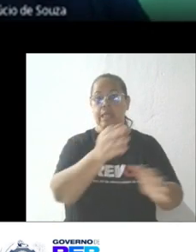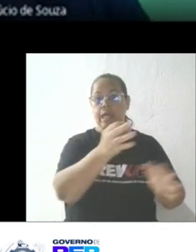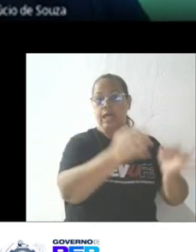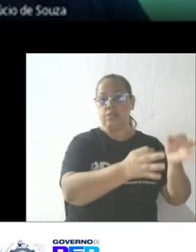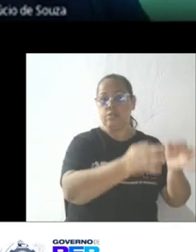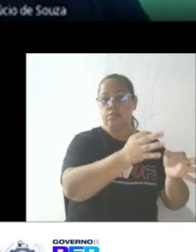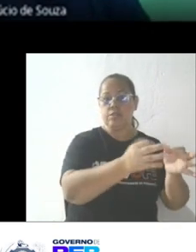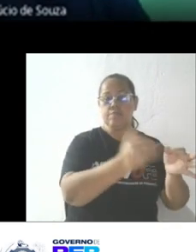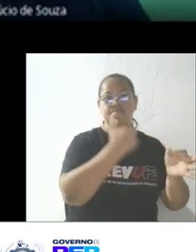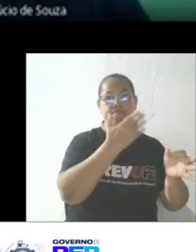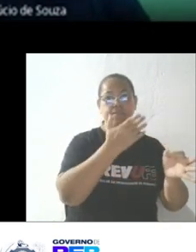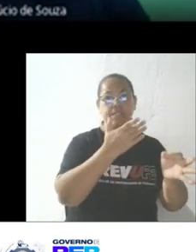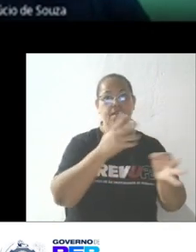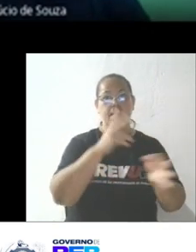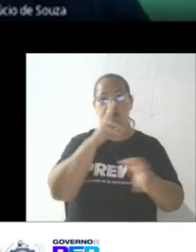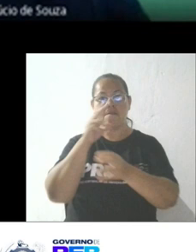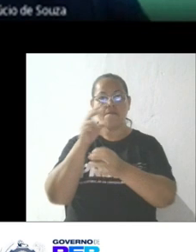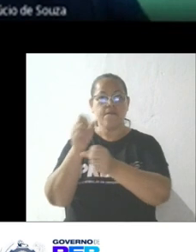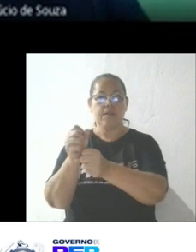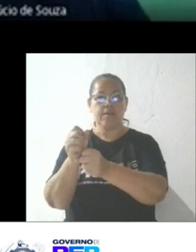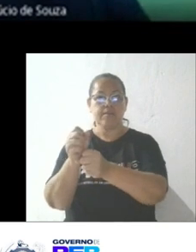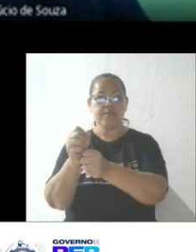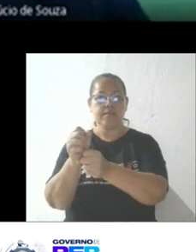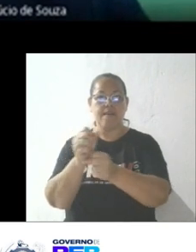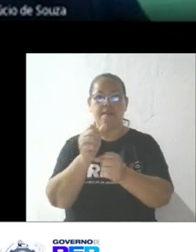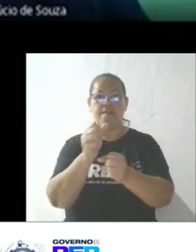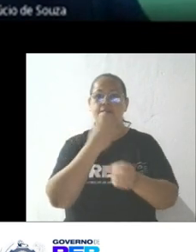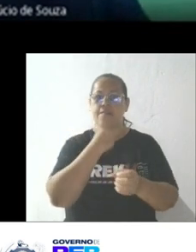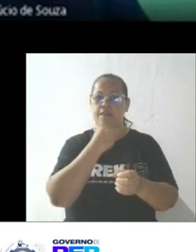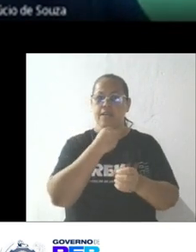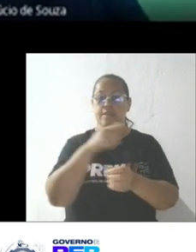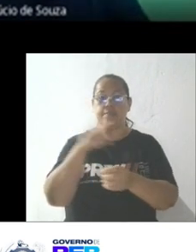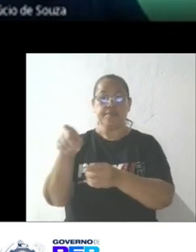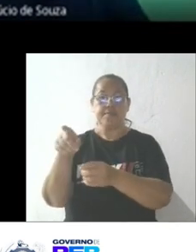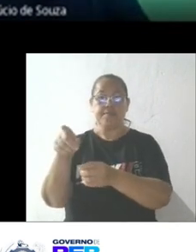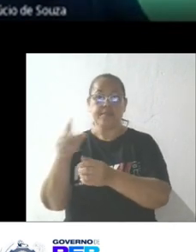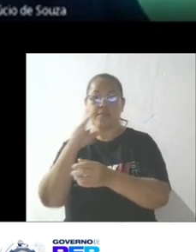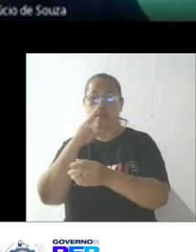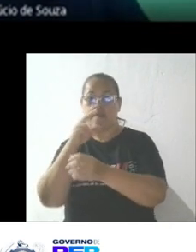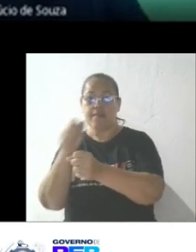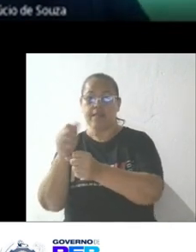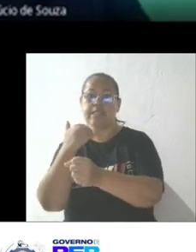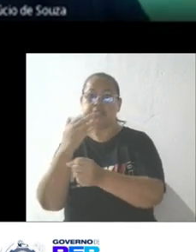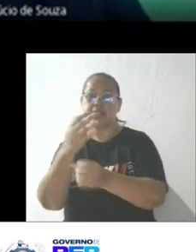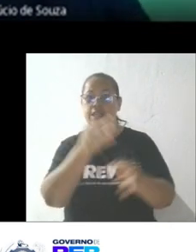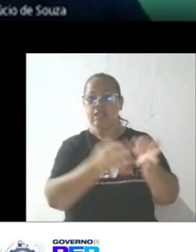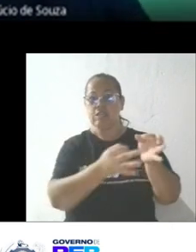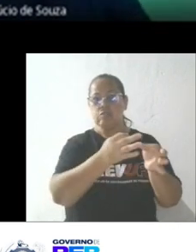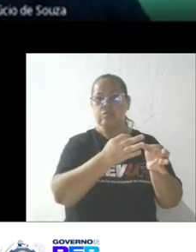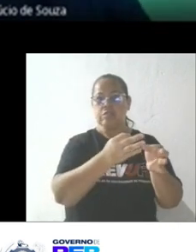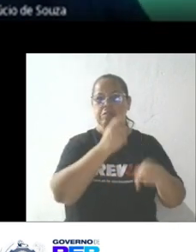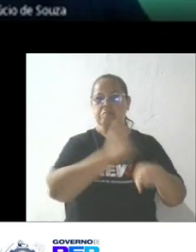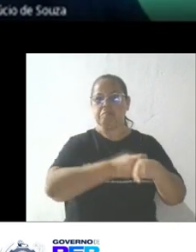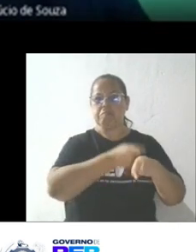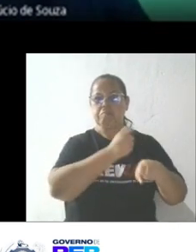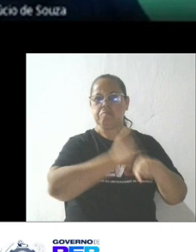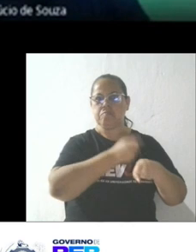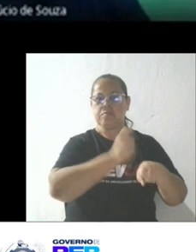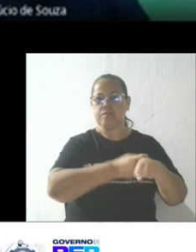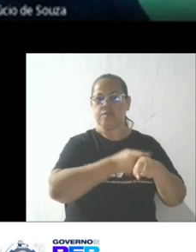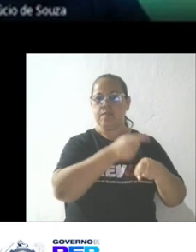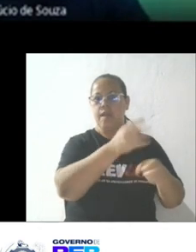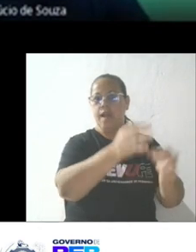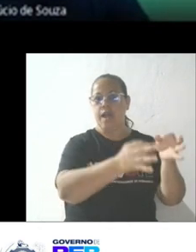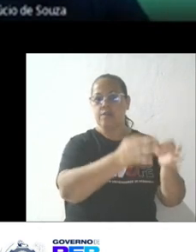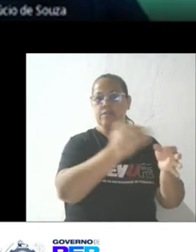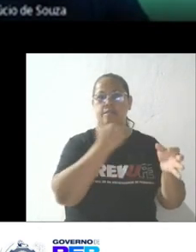é impotente a força sem a justiça é tirânica a justiça sem a força será